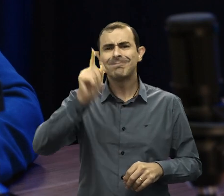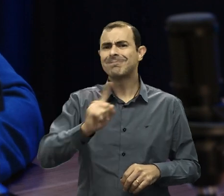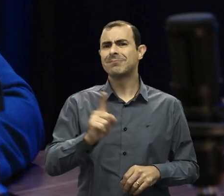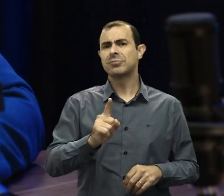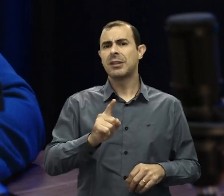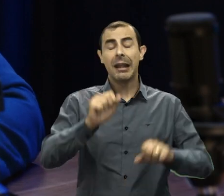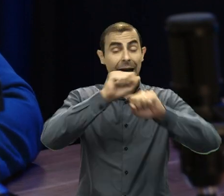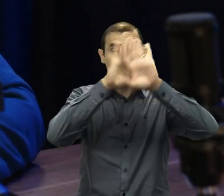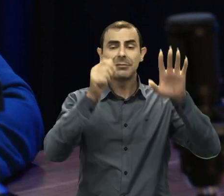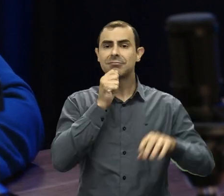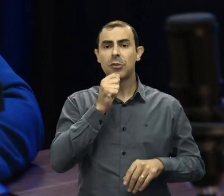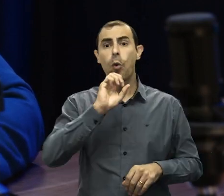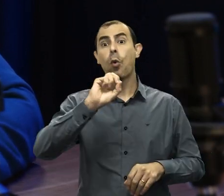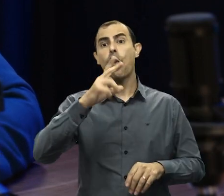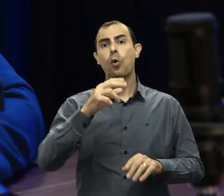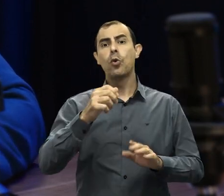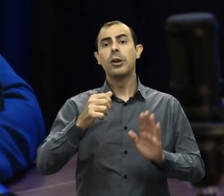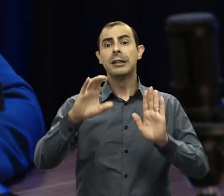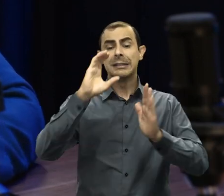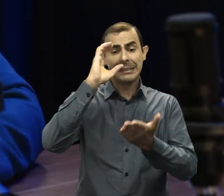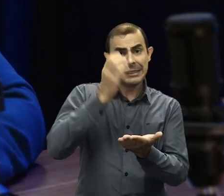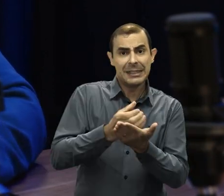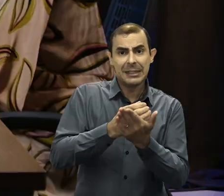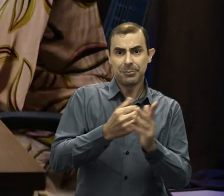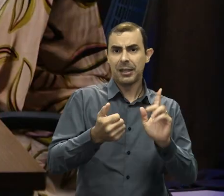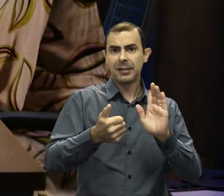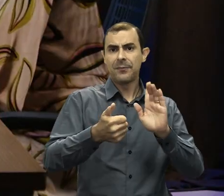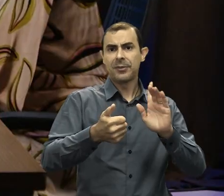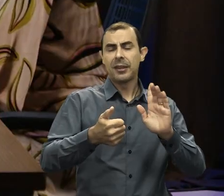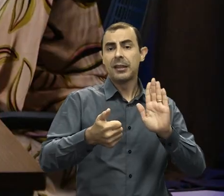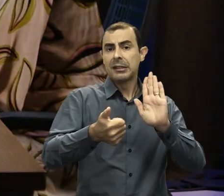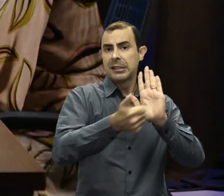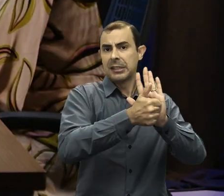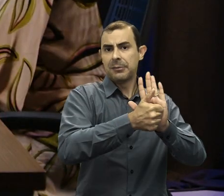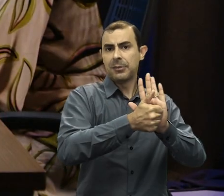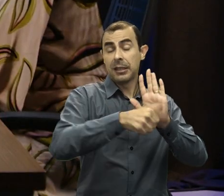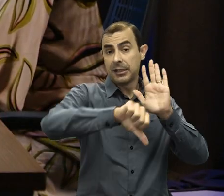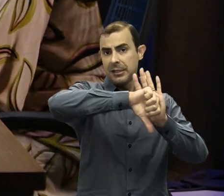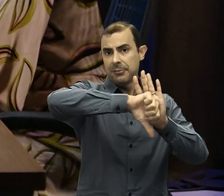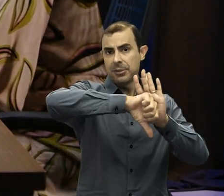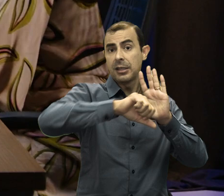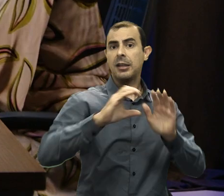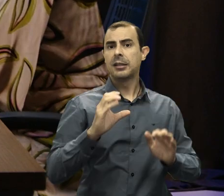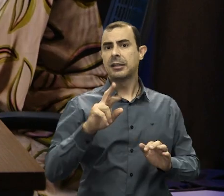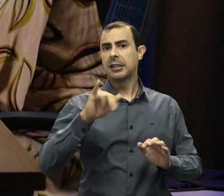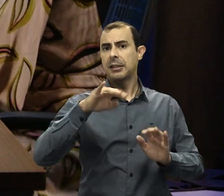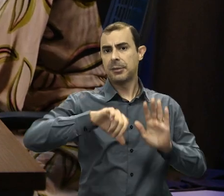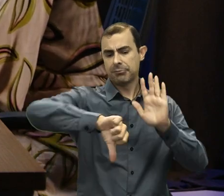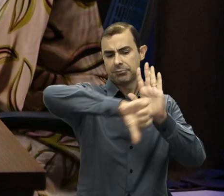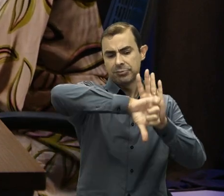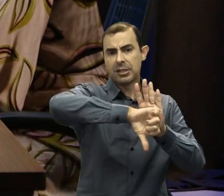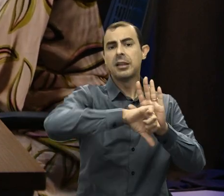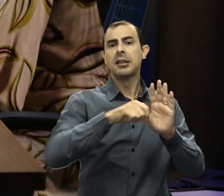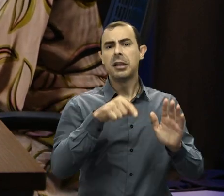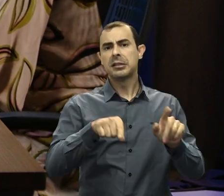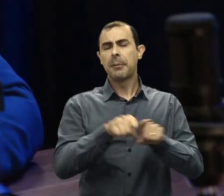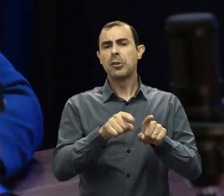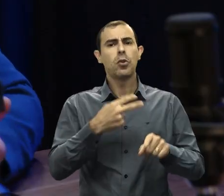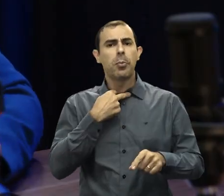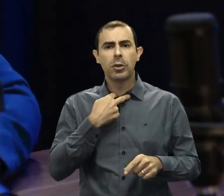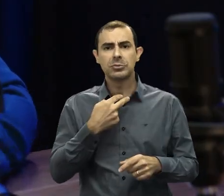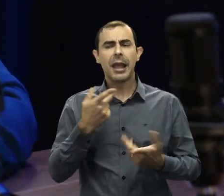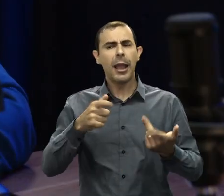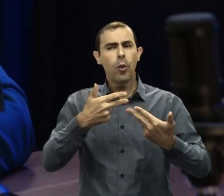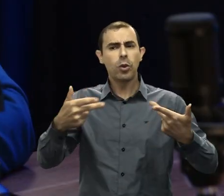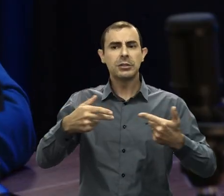ou de criminalidade. Então, é algo que é corriqueiro, que a gente escuta aí nas